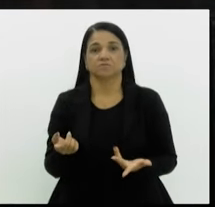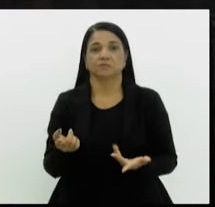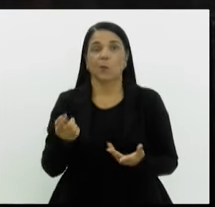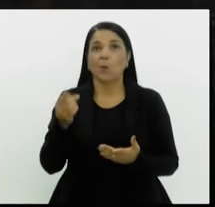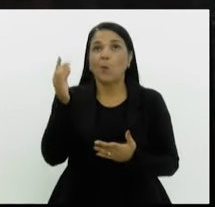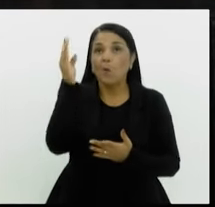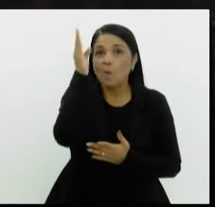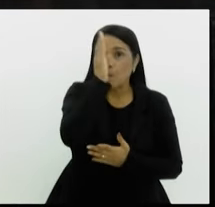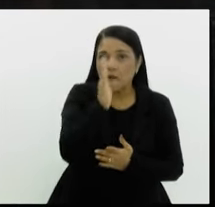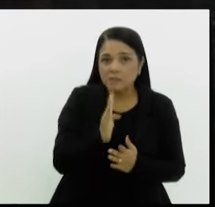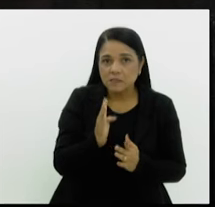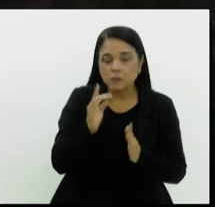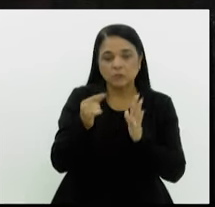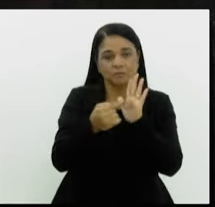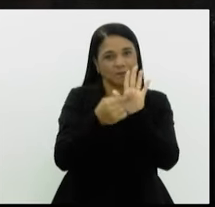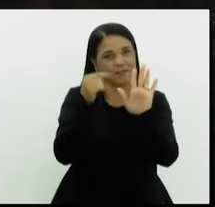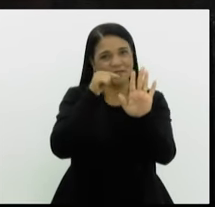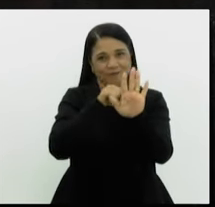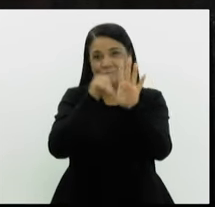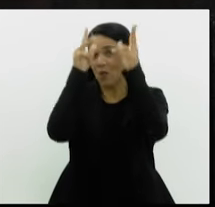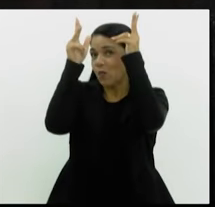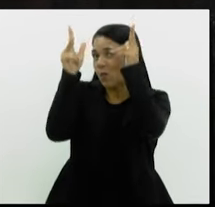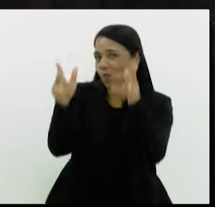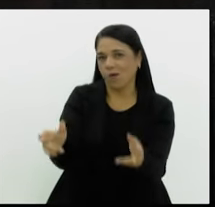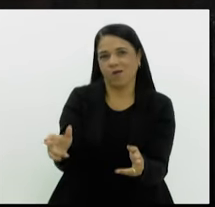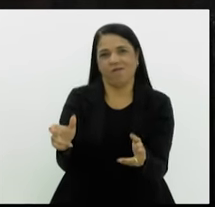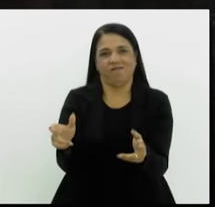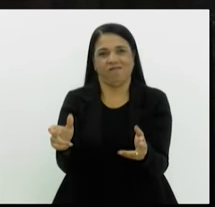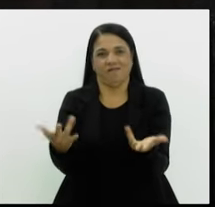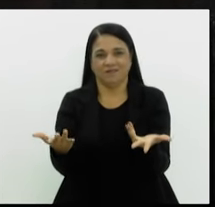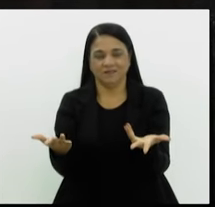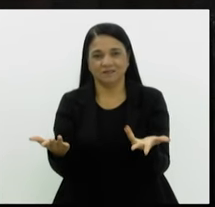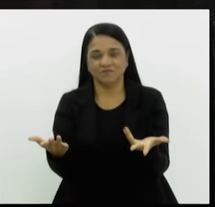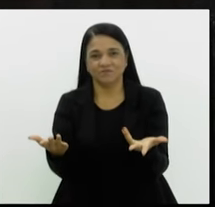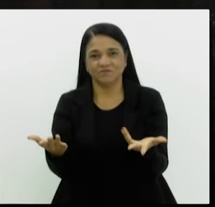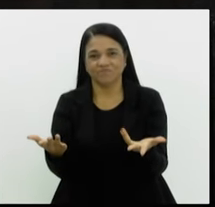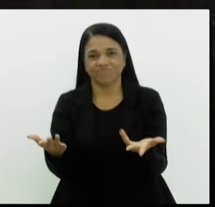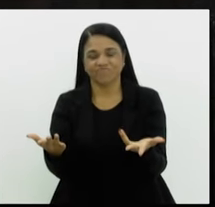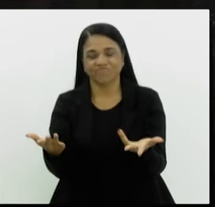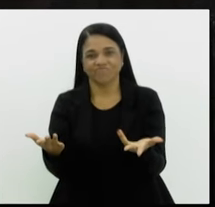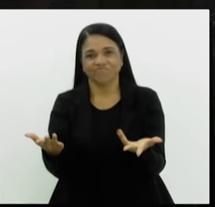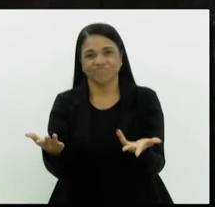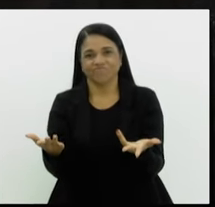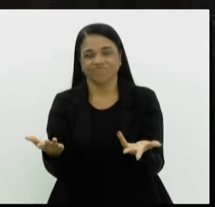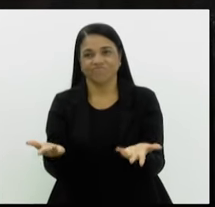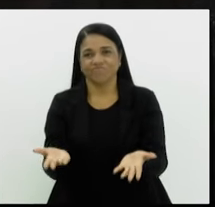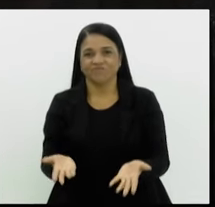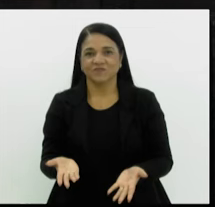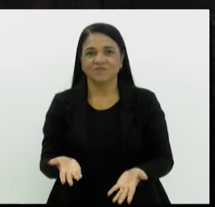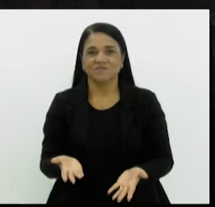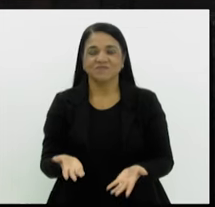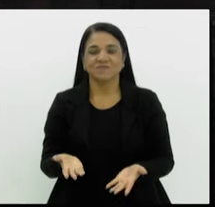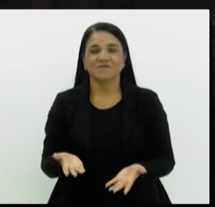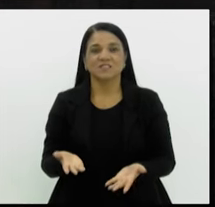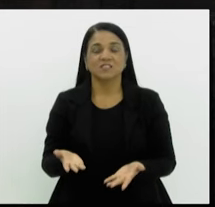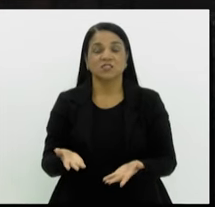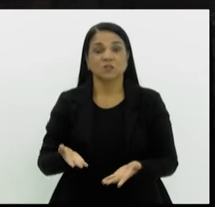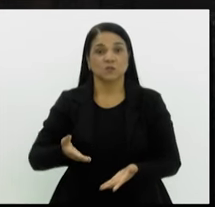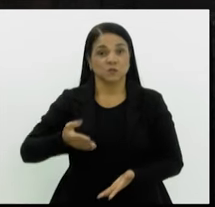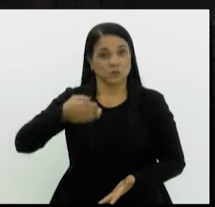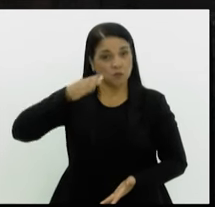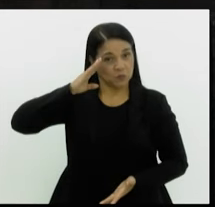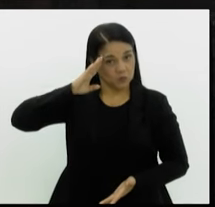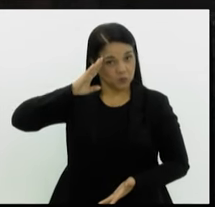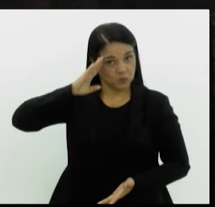está exatamente assim. E, nesse ínterim, o comandante